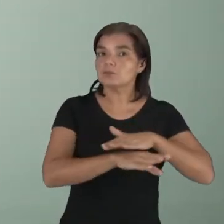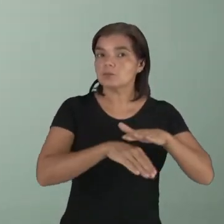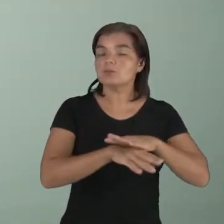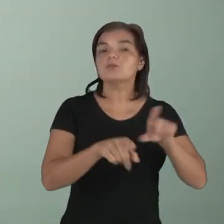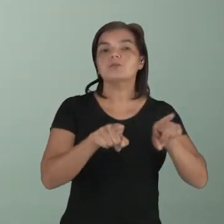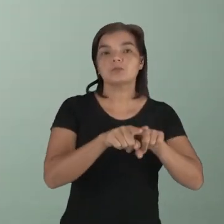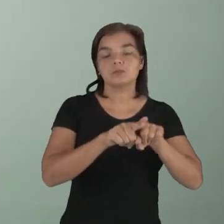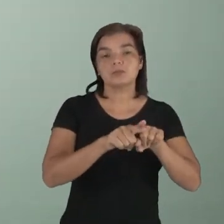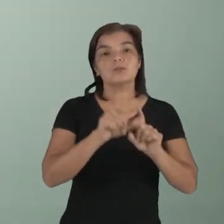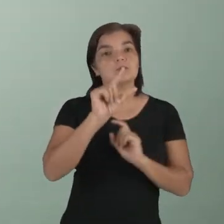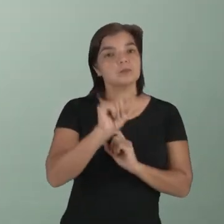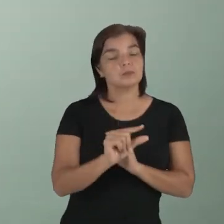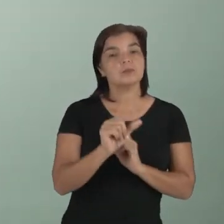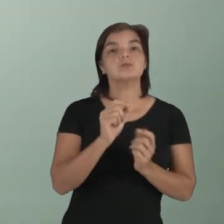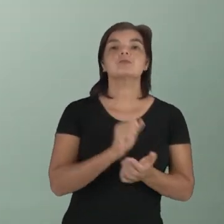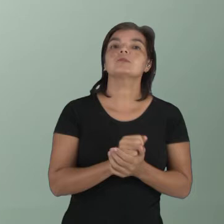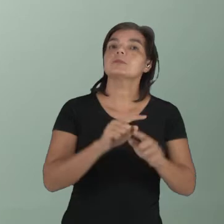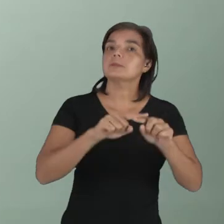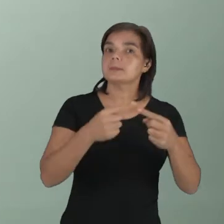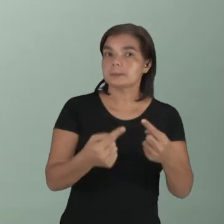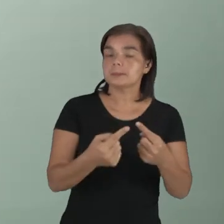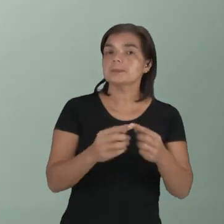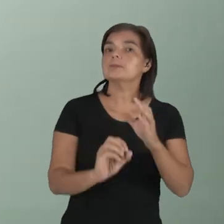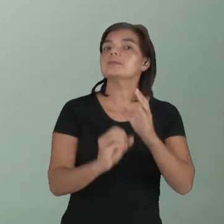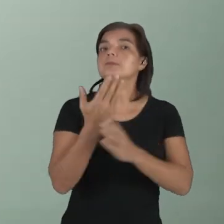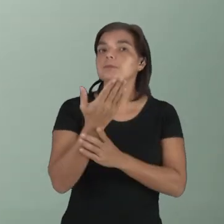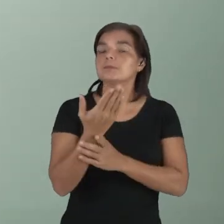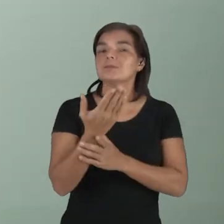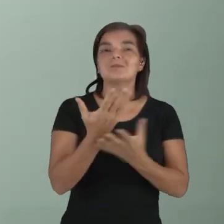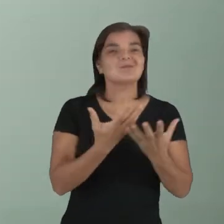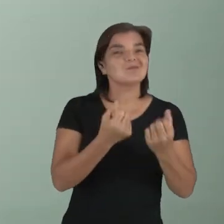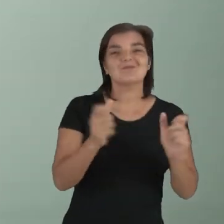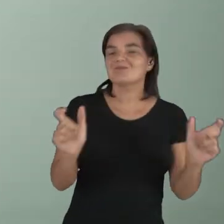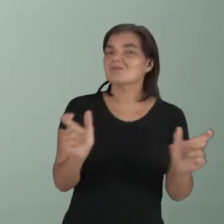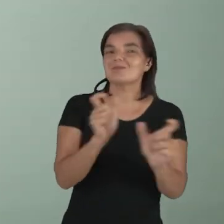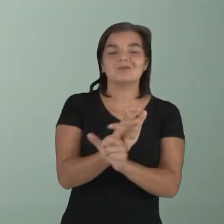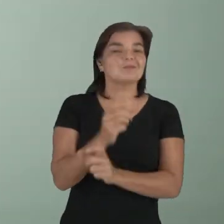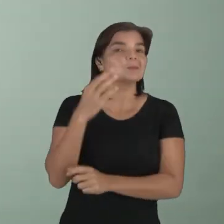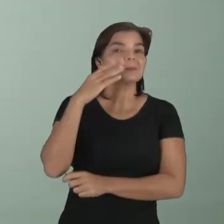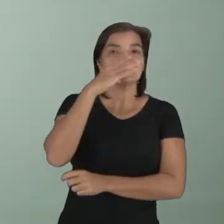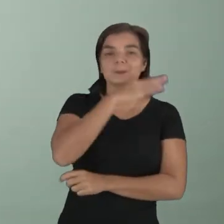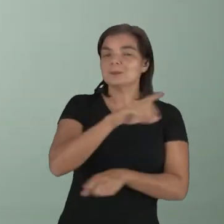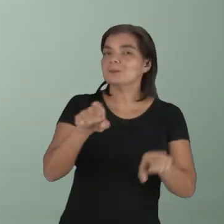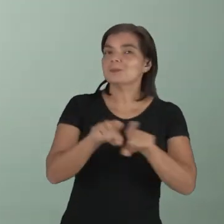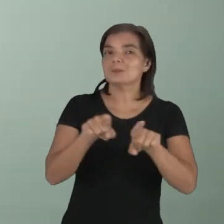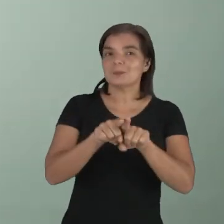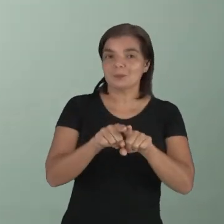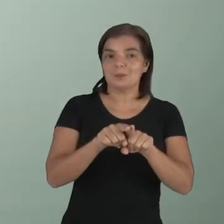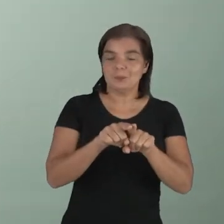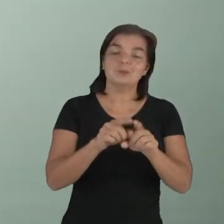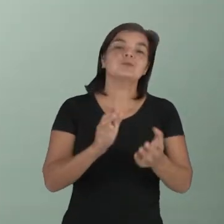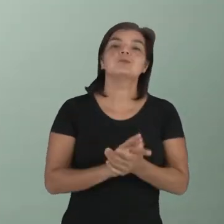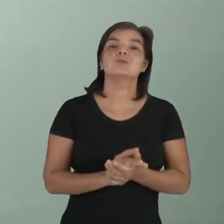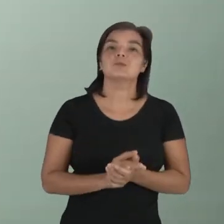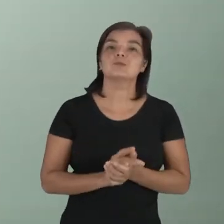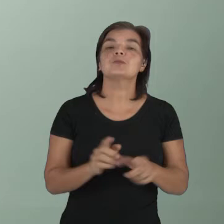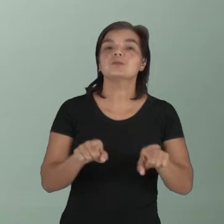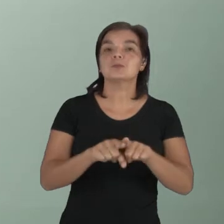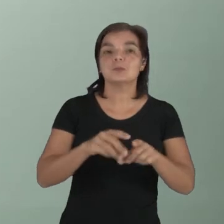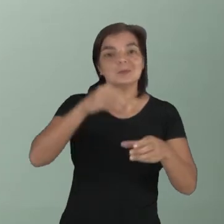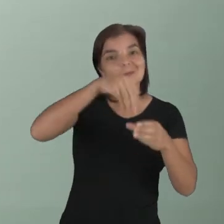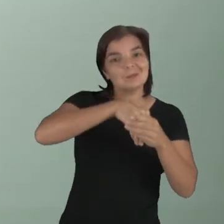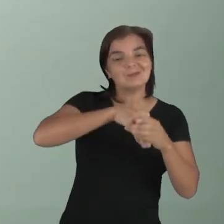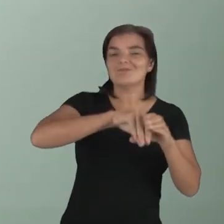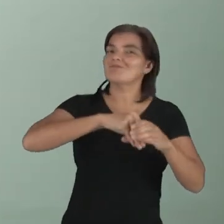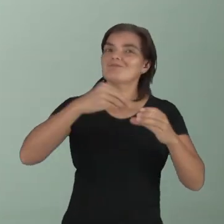com temperaturas menores, mas o que vai ocorrer é que ele não permite a troca de calor do meio interno para o meio